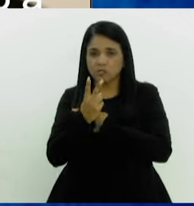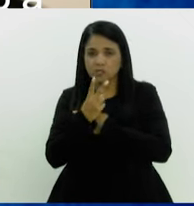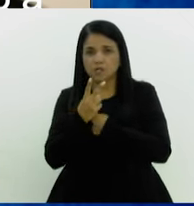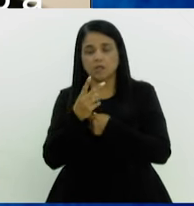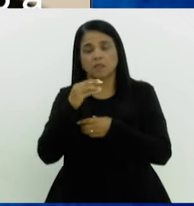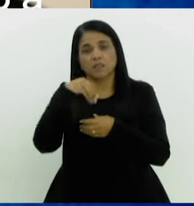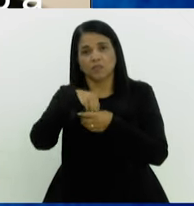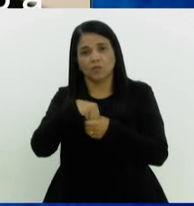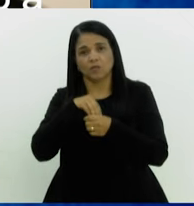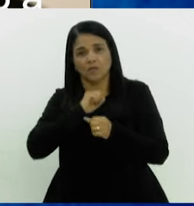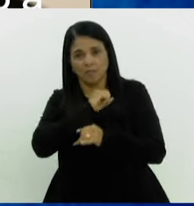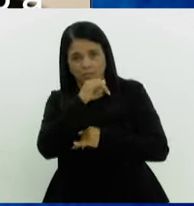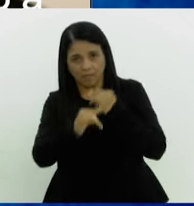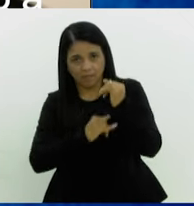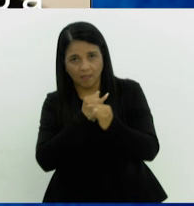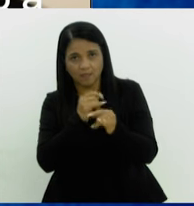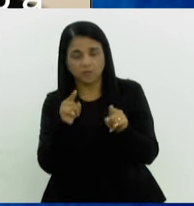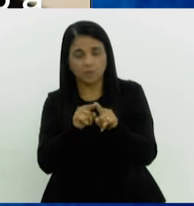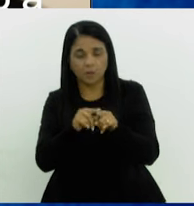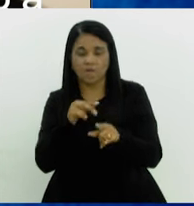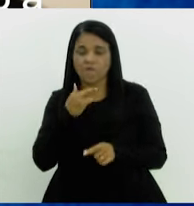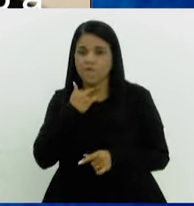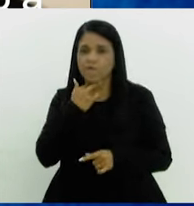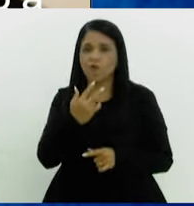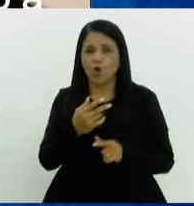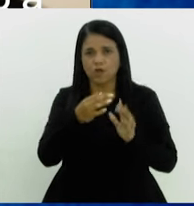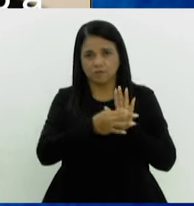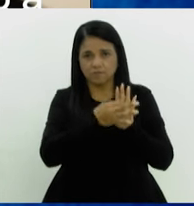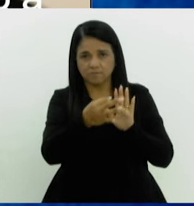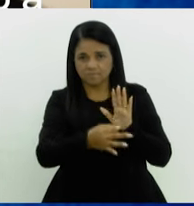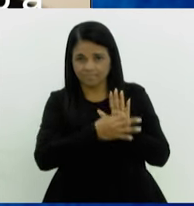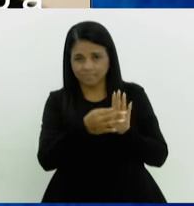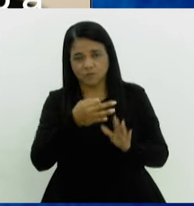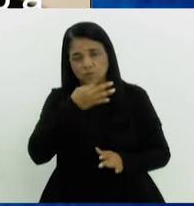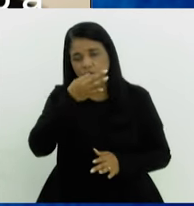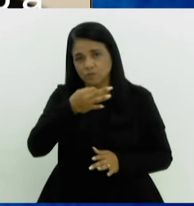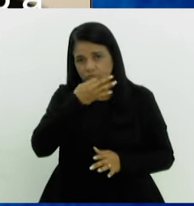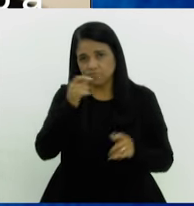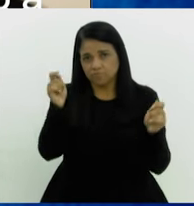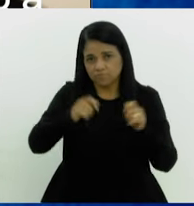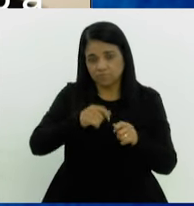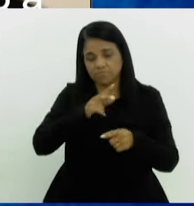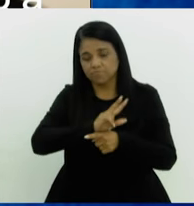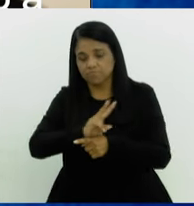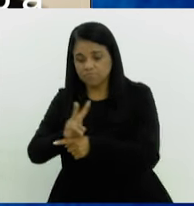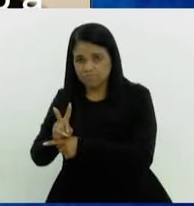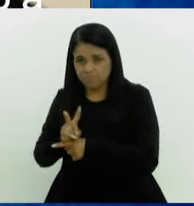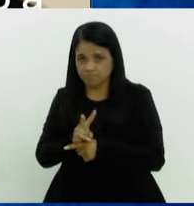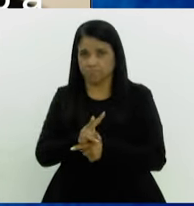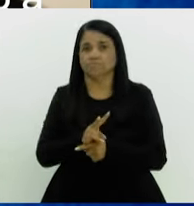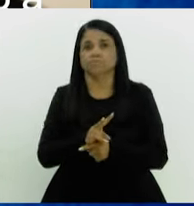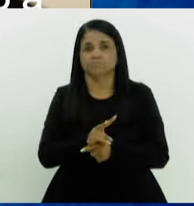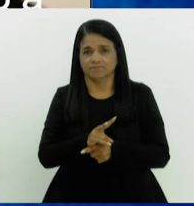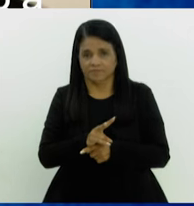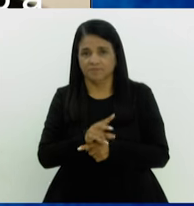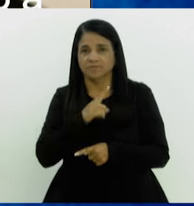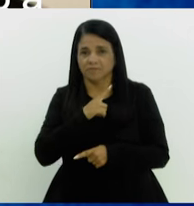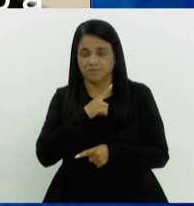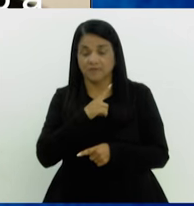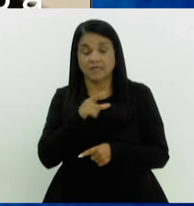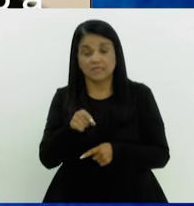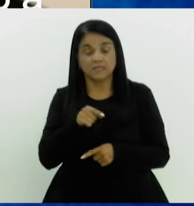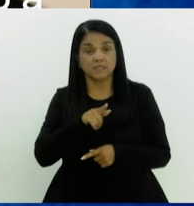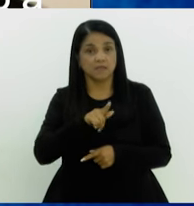também manifestar a voz de vocês Da maneira mais livre e protegida possível e esse guia não foi desenvolvido